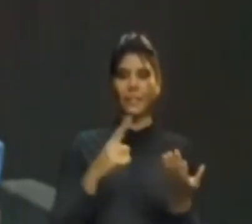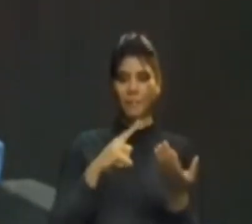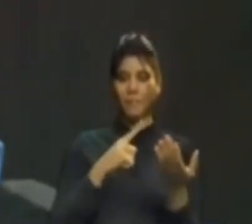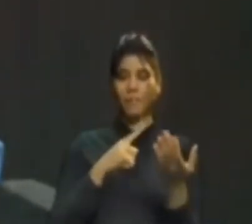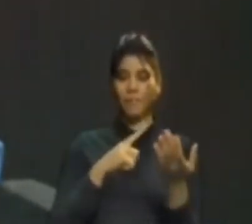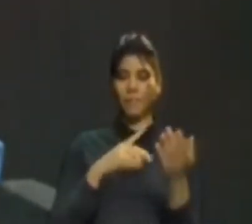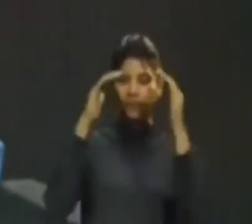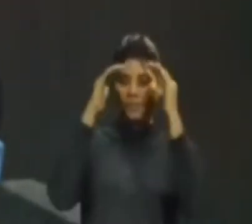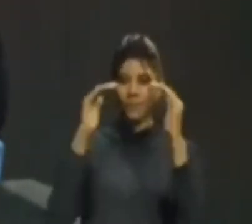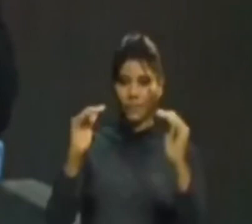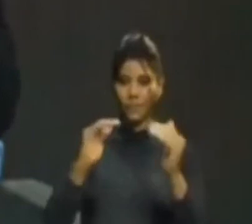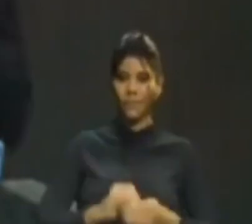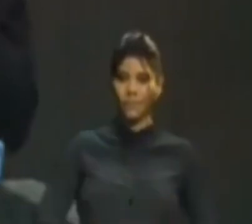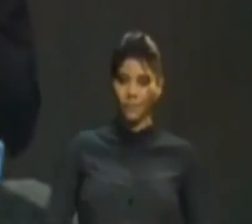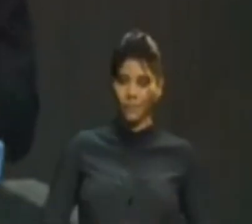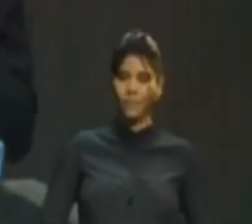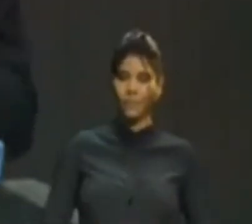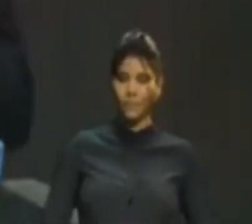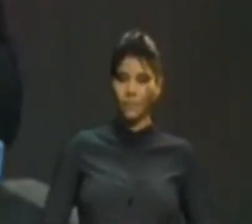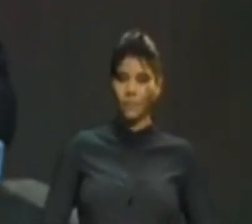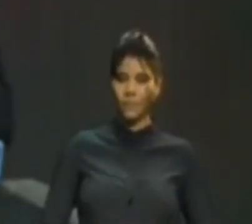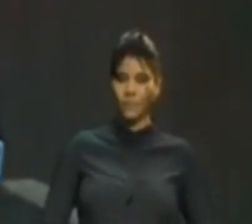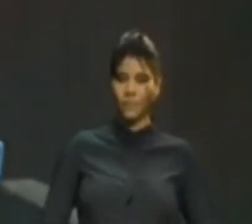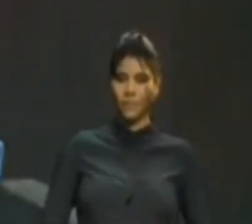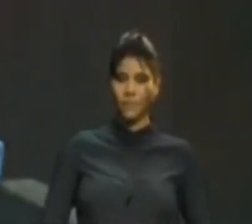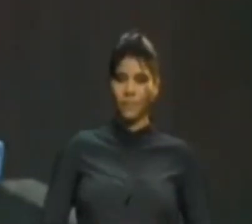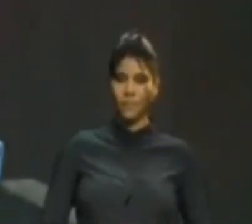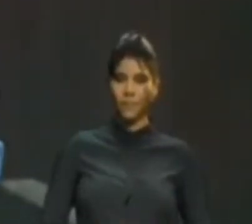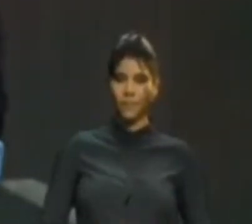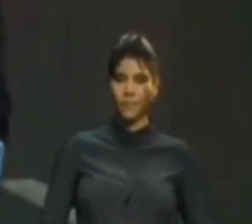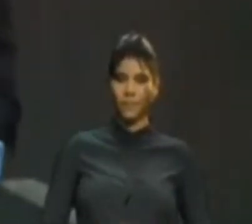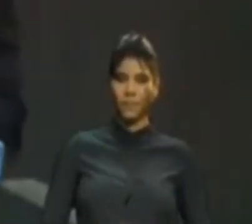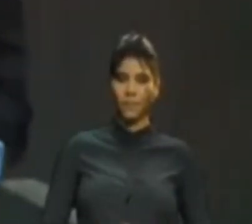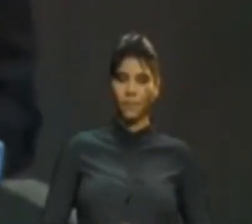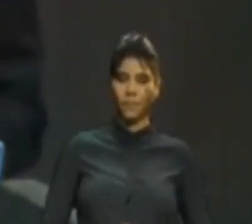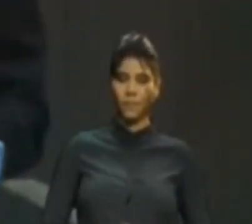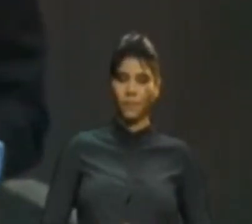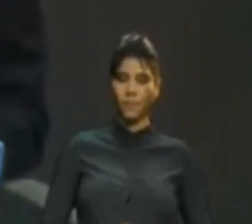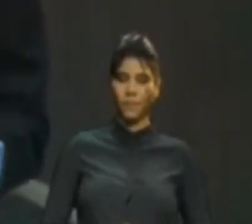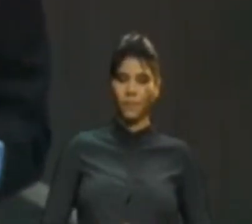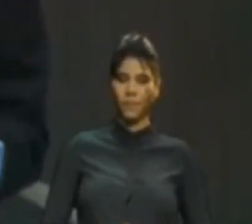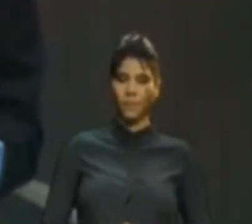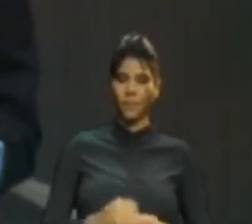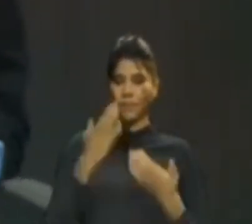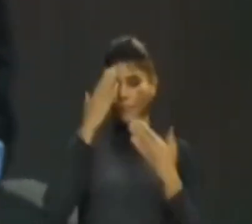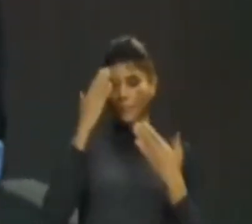que não prevaleça uma lógica econômico-financeira dos grandes monopólios da Saúde privada Muito obrigado